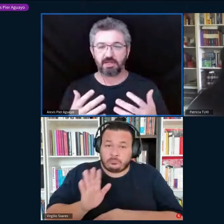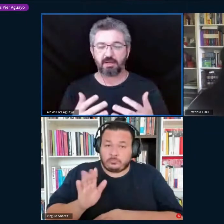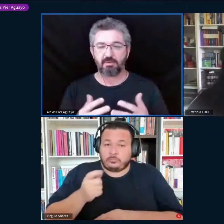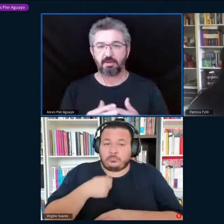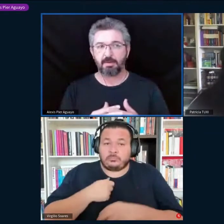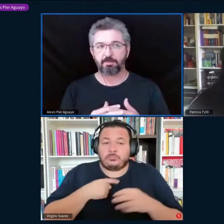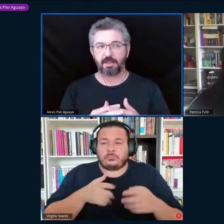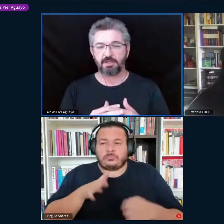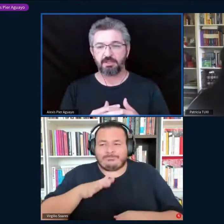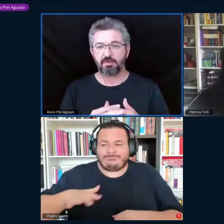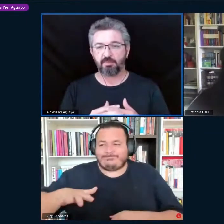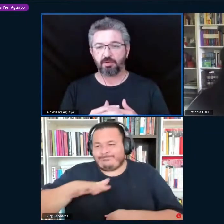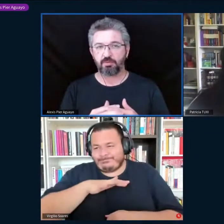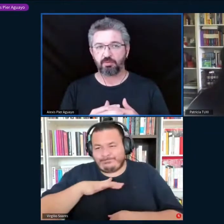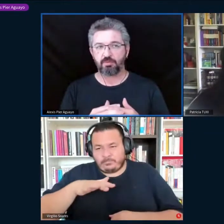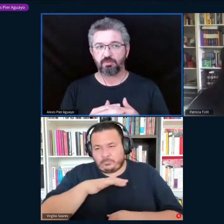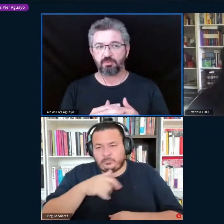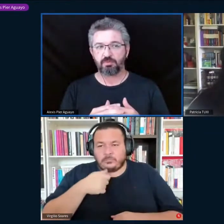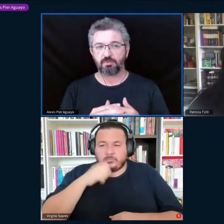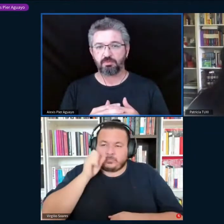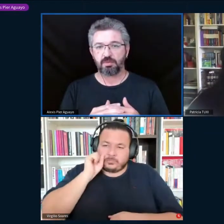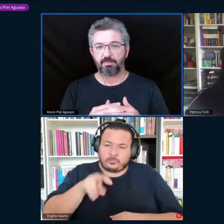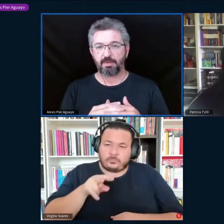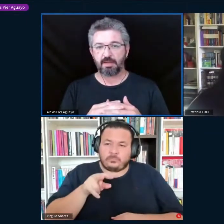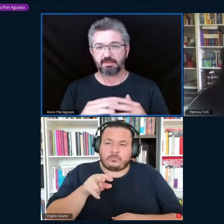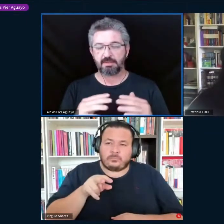uma forma geral, a gente vê muito